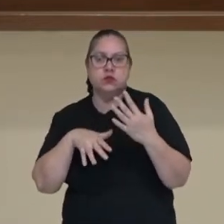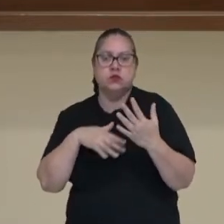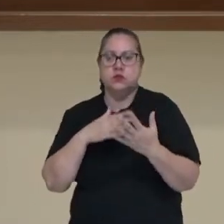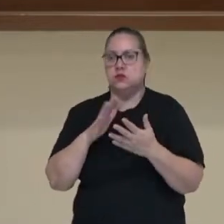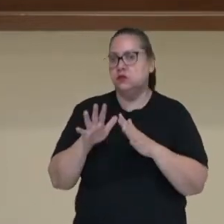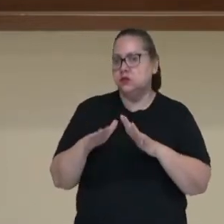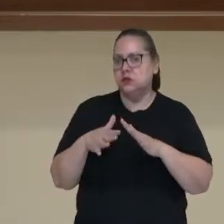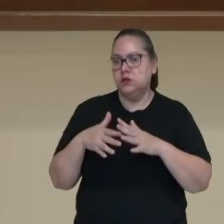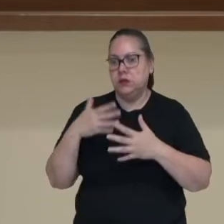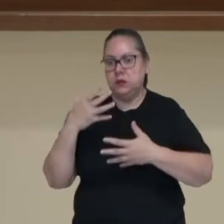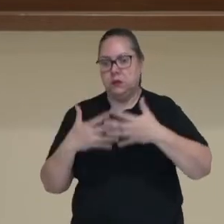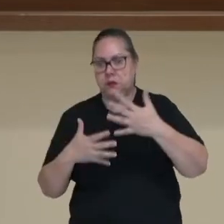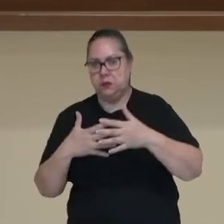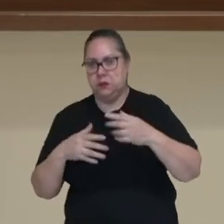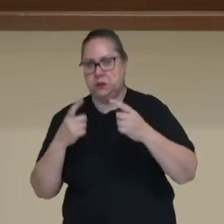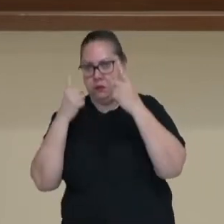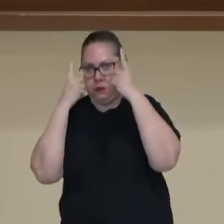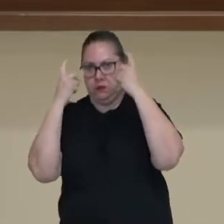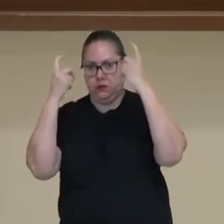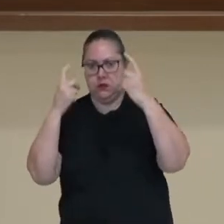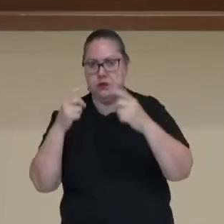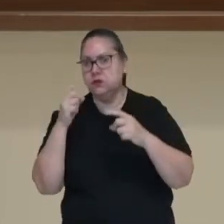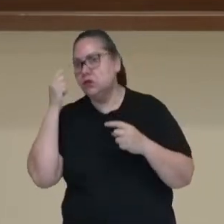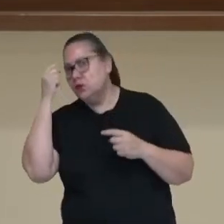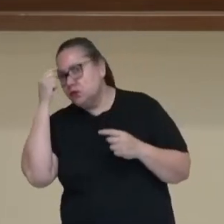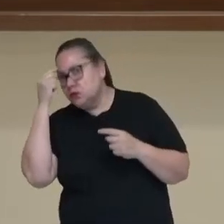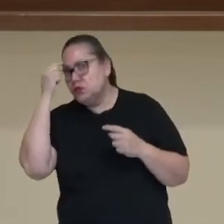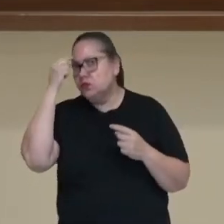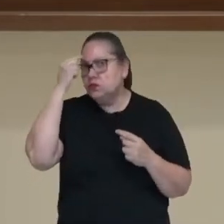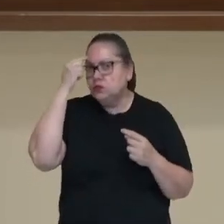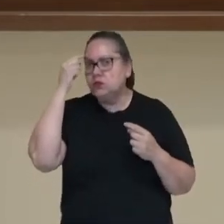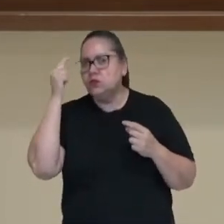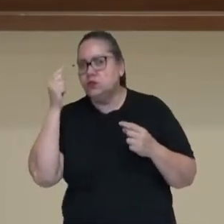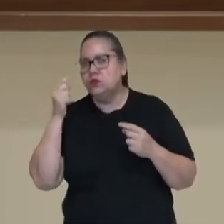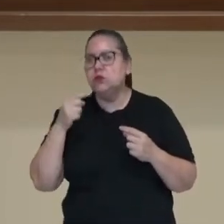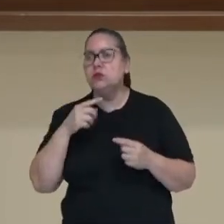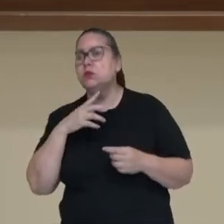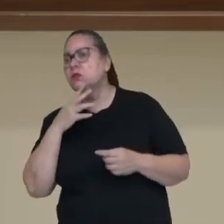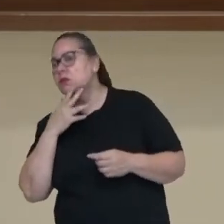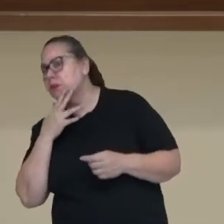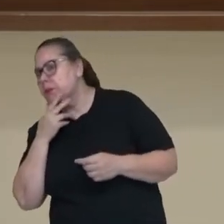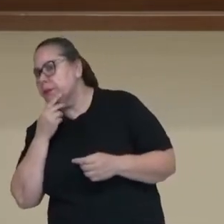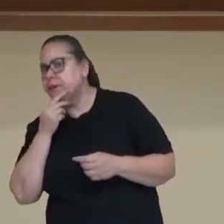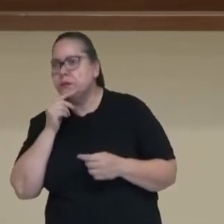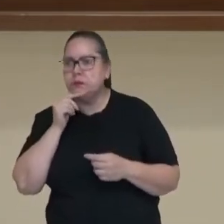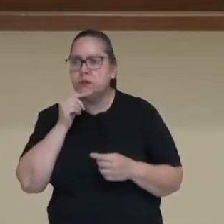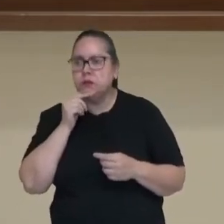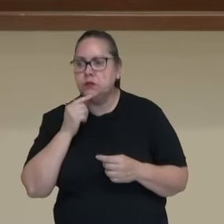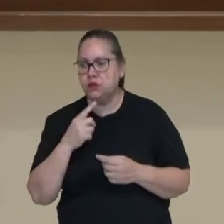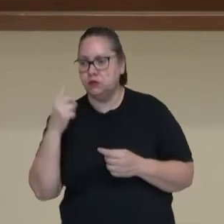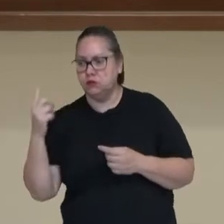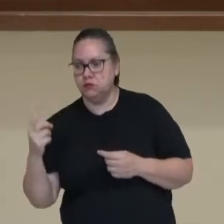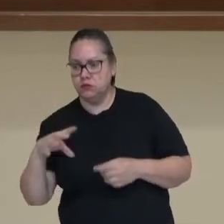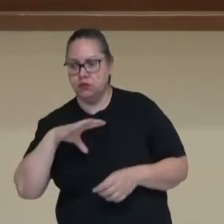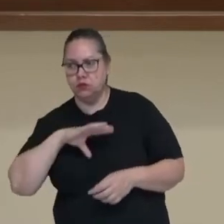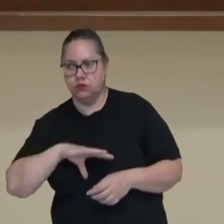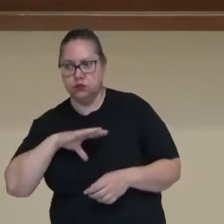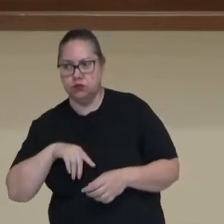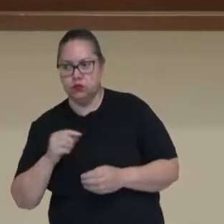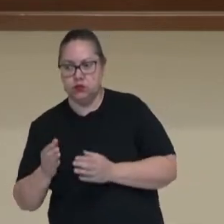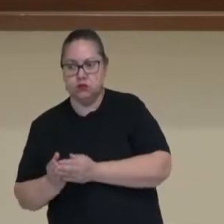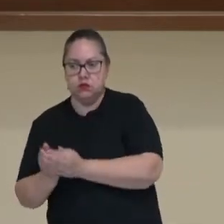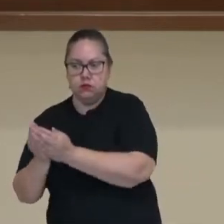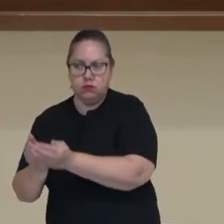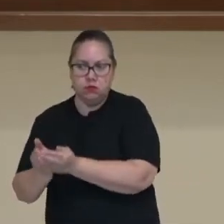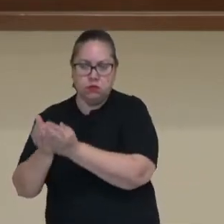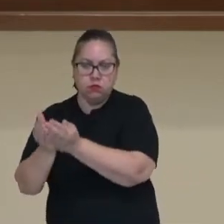um conflito de violência, com muitas dúvidas, muita curiosidade, tanto por parte dos portugueses que estão